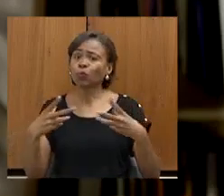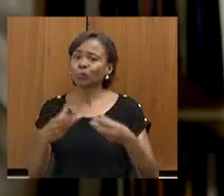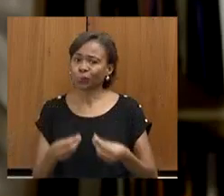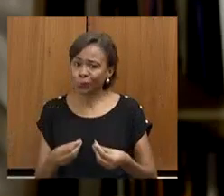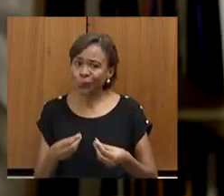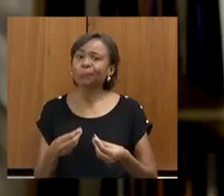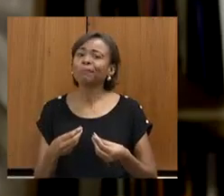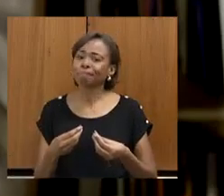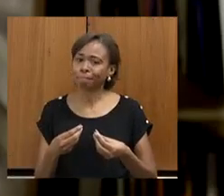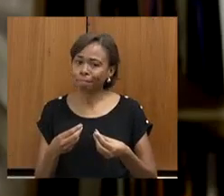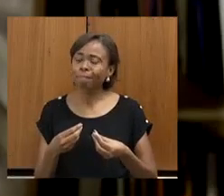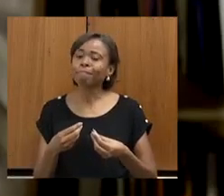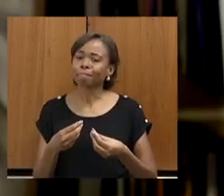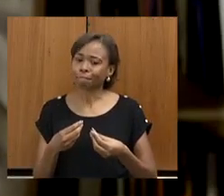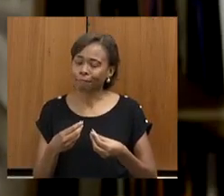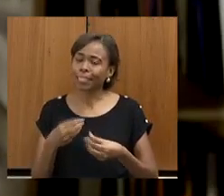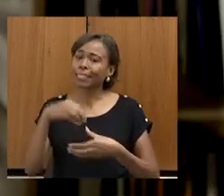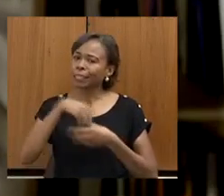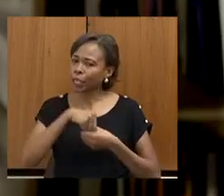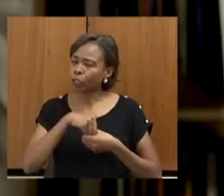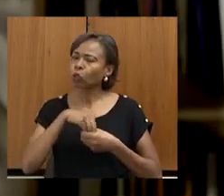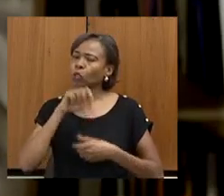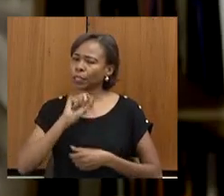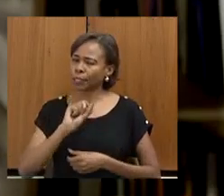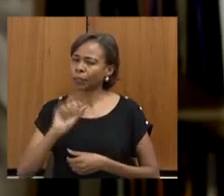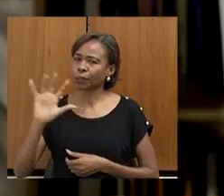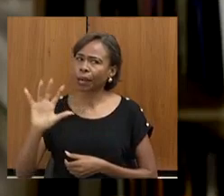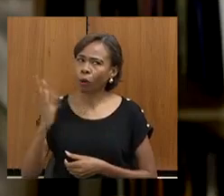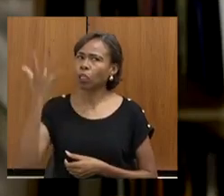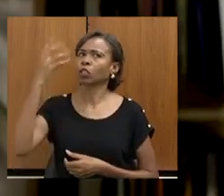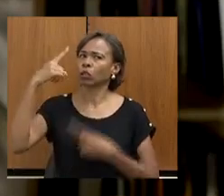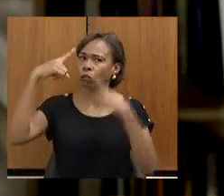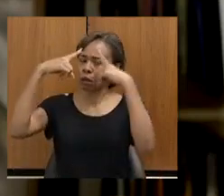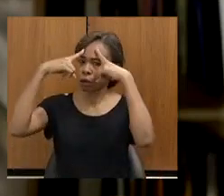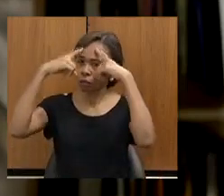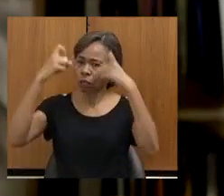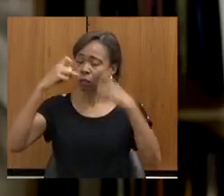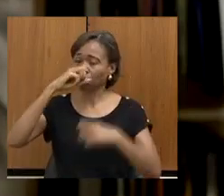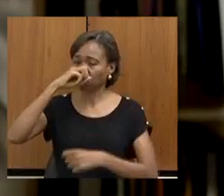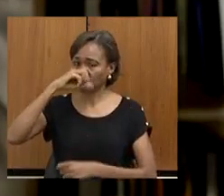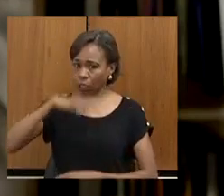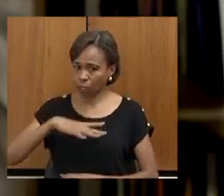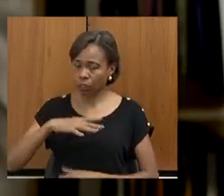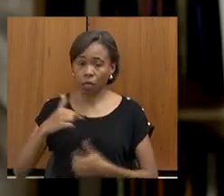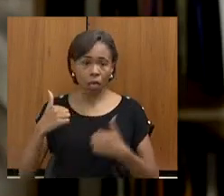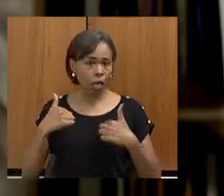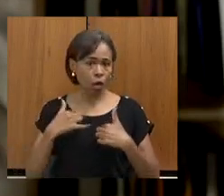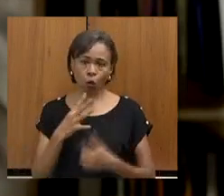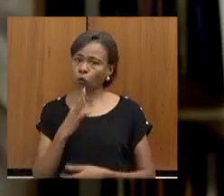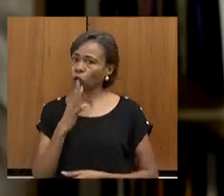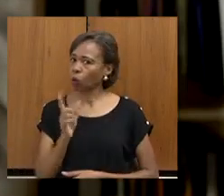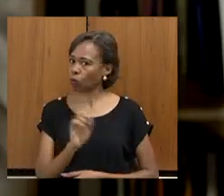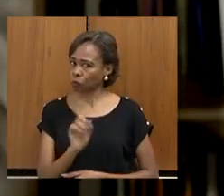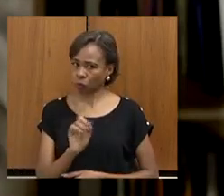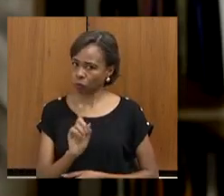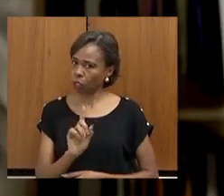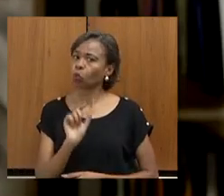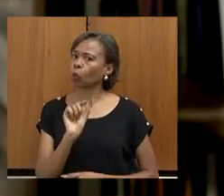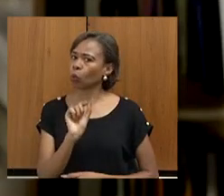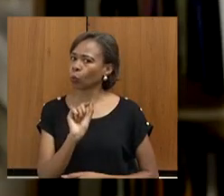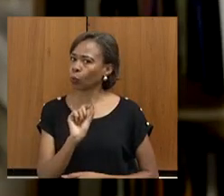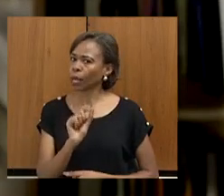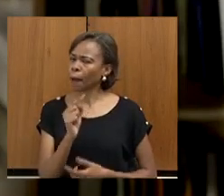fenômeno como esse, de uma agressão e de uma violência. Eu não conheço detalhes do